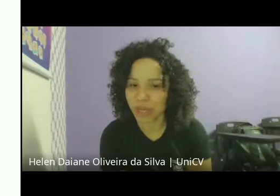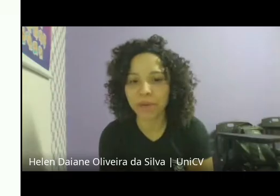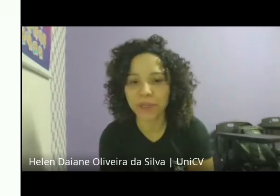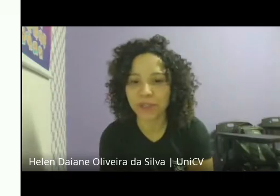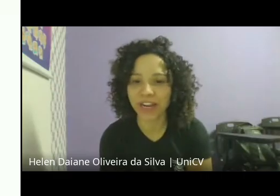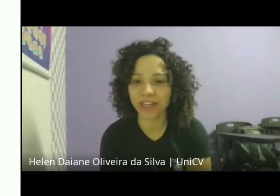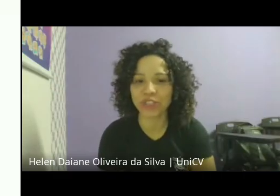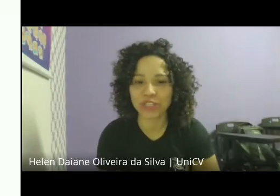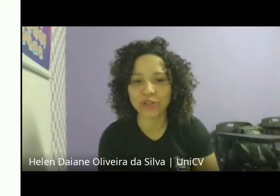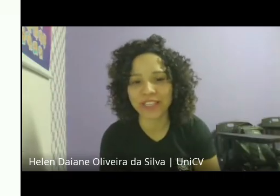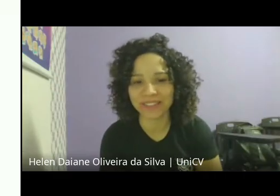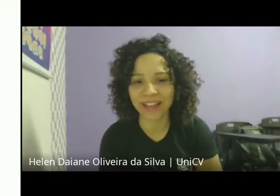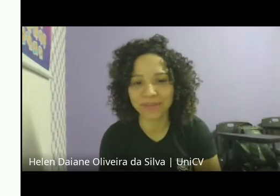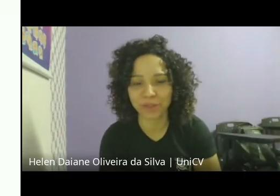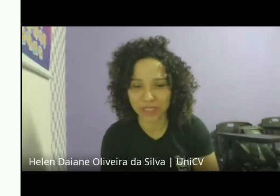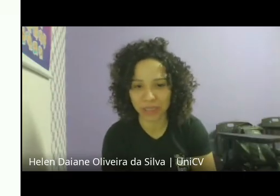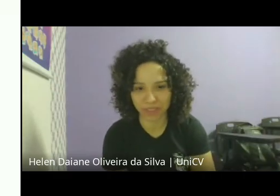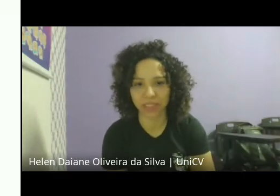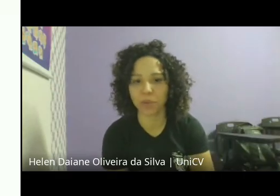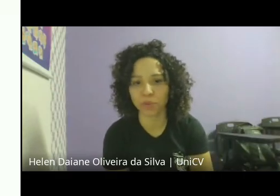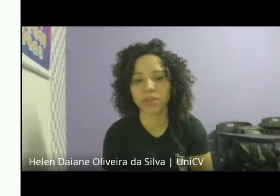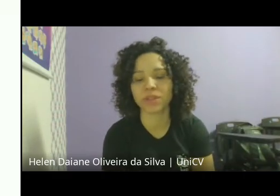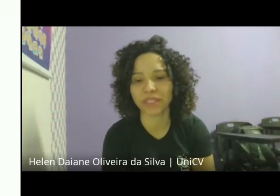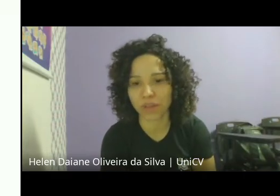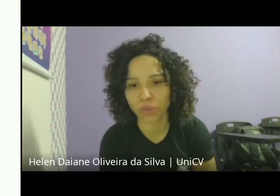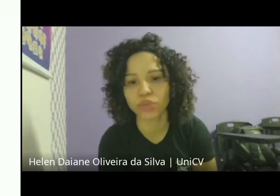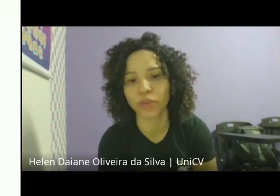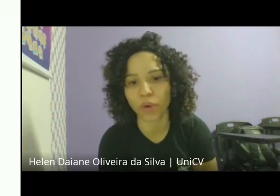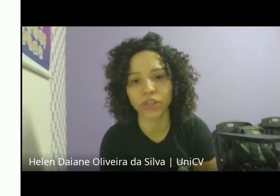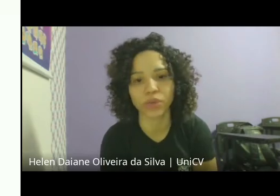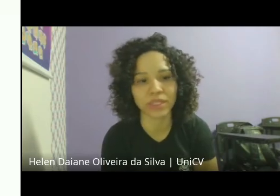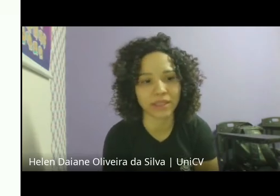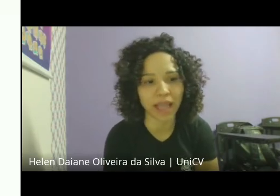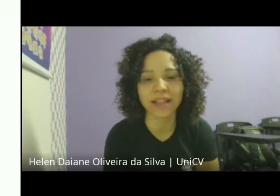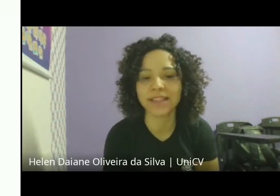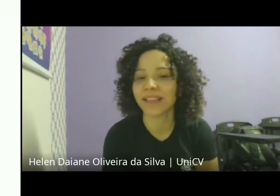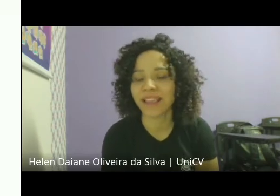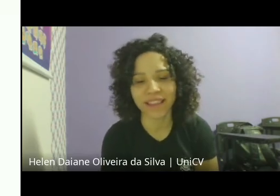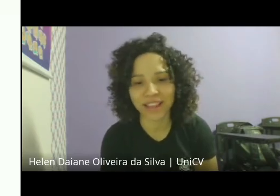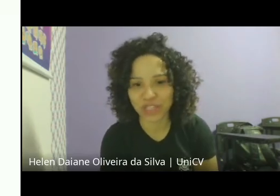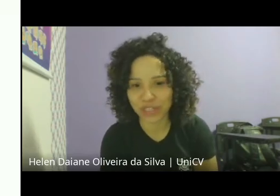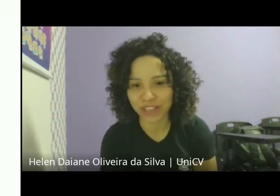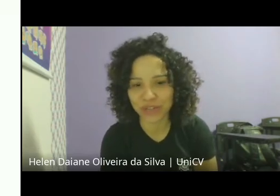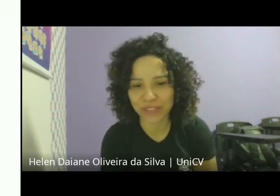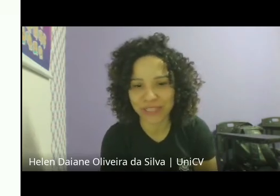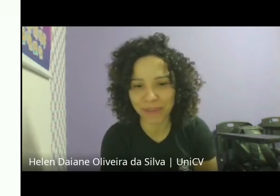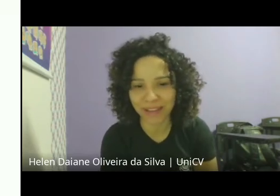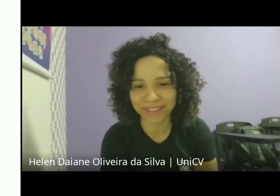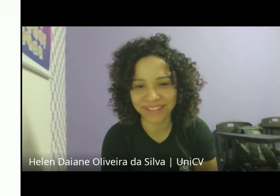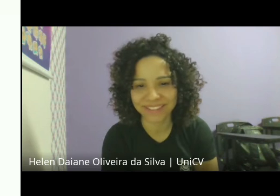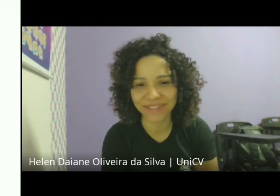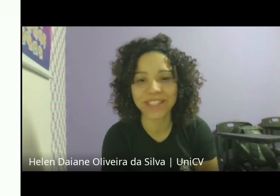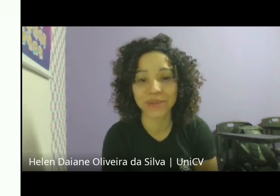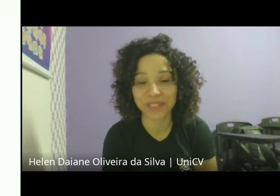e me chama no particular que eu te indico sim, tá? Nós temos aqui cursos, eu atendo aluno de fora, de outras cidades, e daí a gente atende vocês